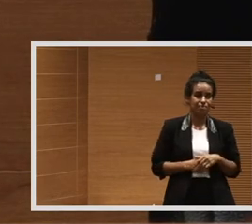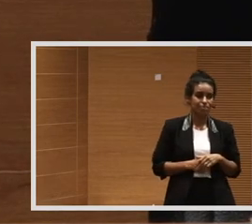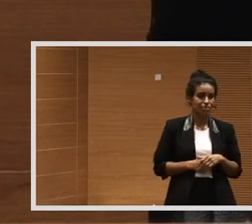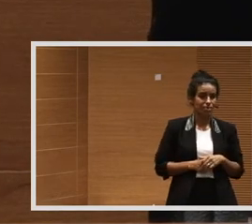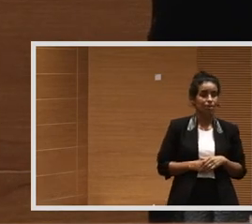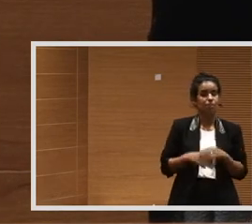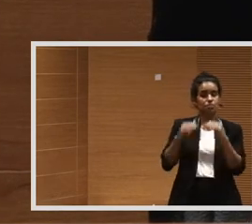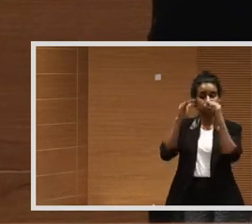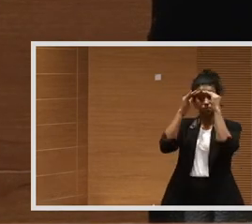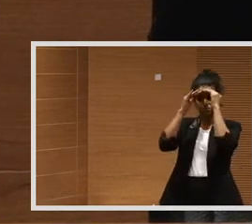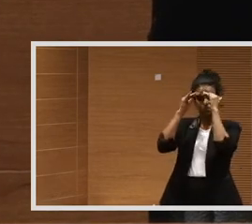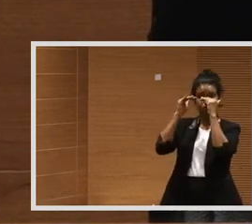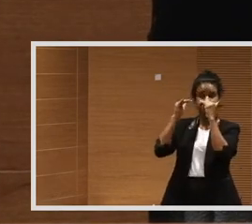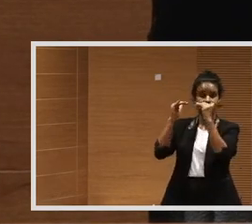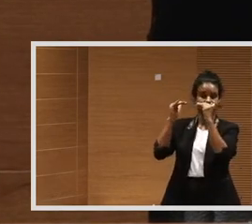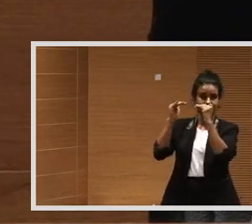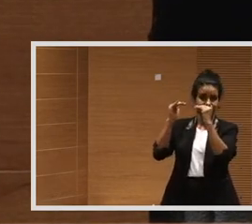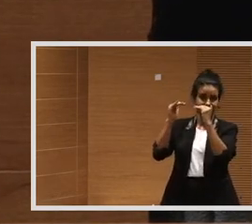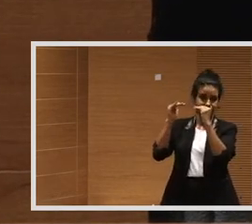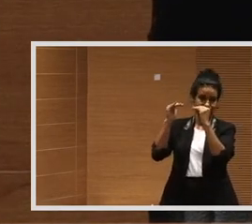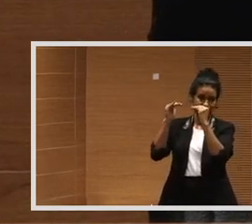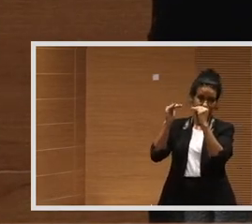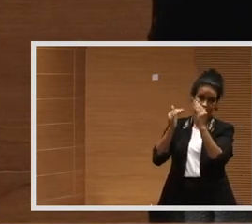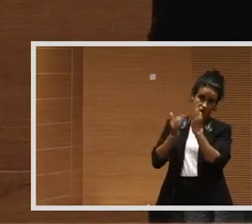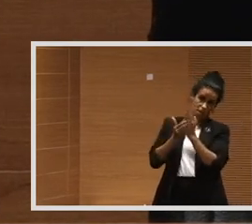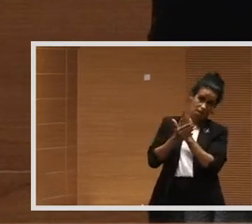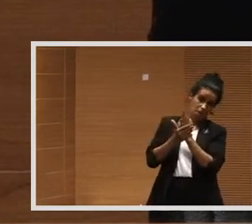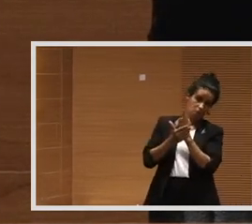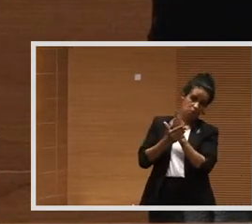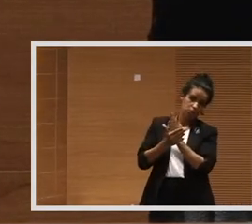eu respeito alguns